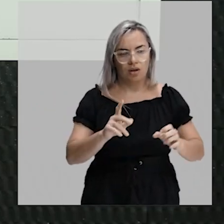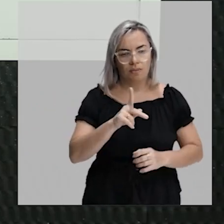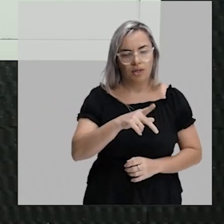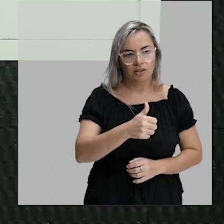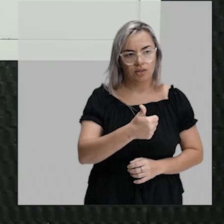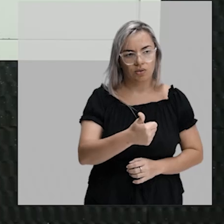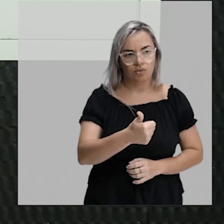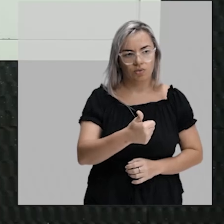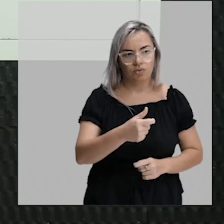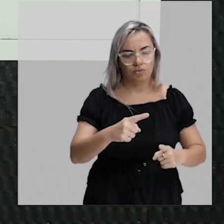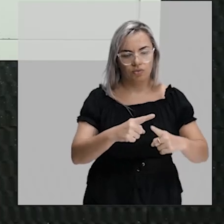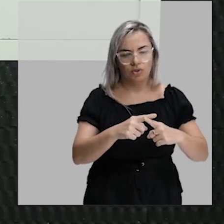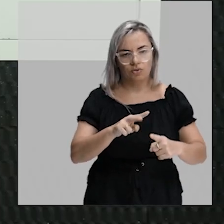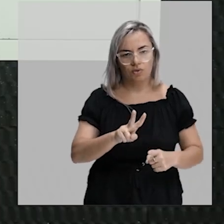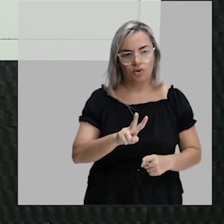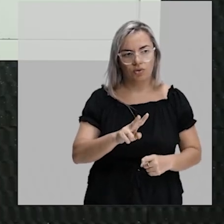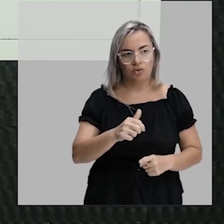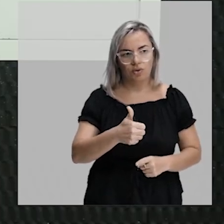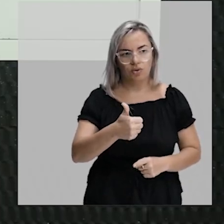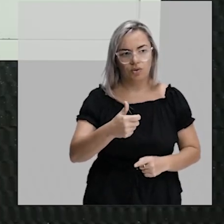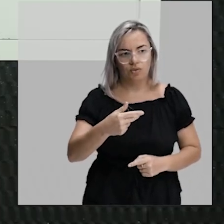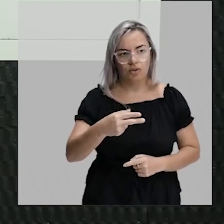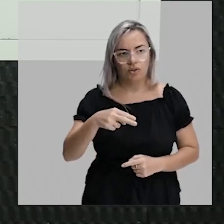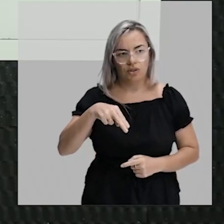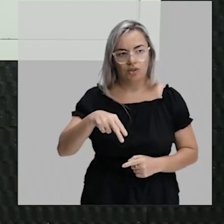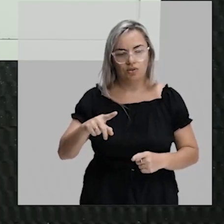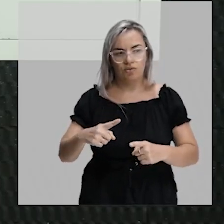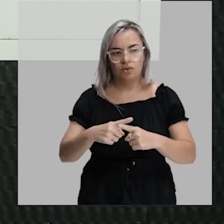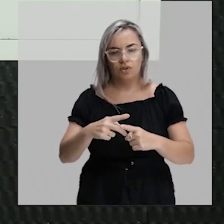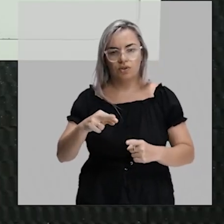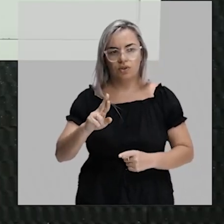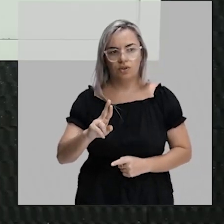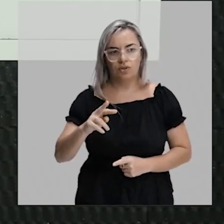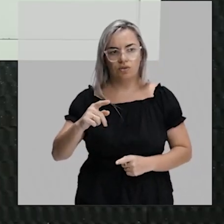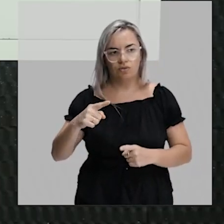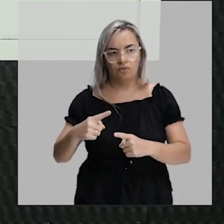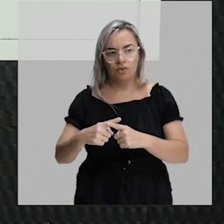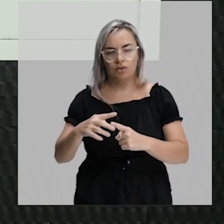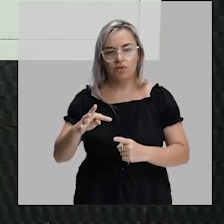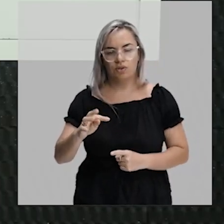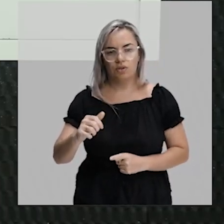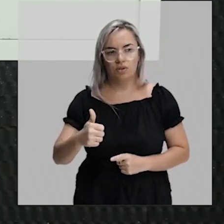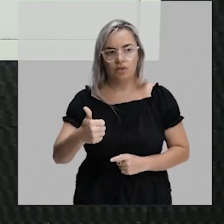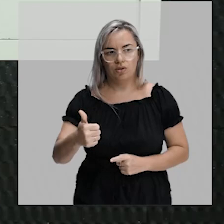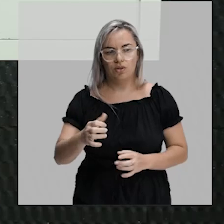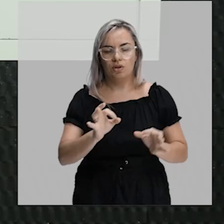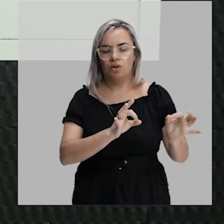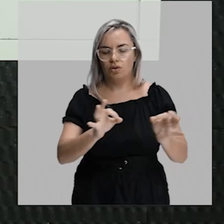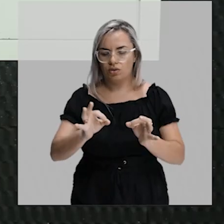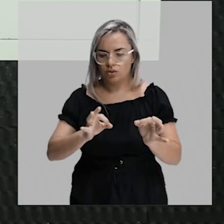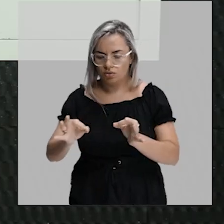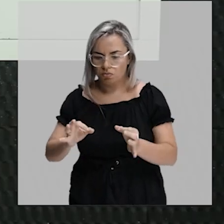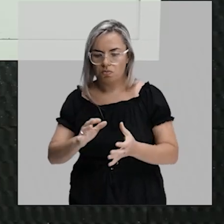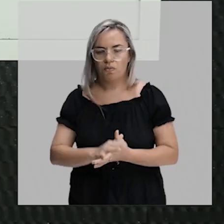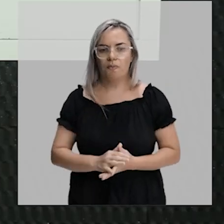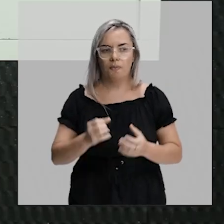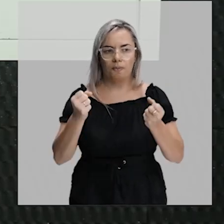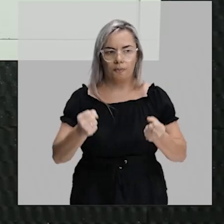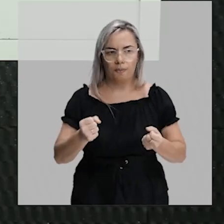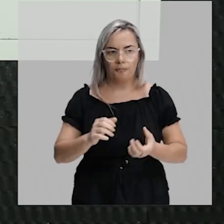mols, né? Constante, temperatura 1. Estou arrumando um pouquinho mais, eu posso escrever assim,